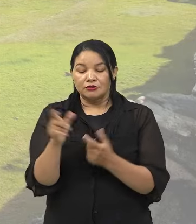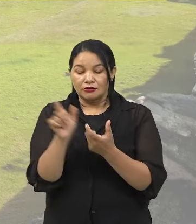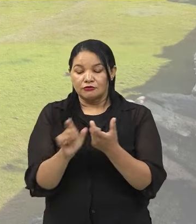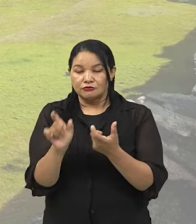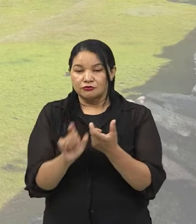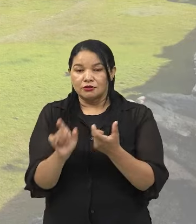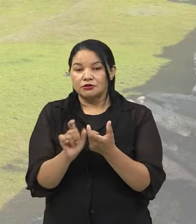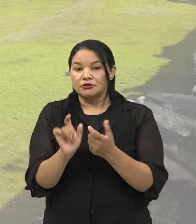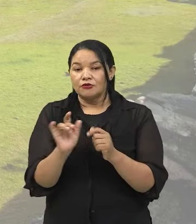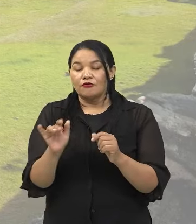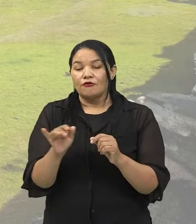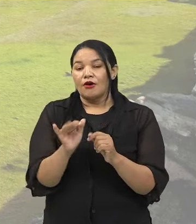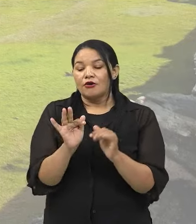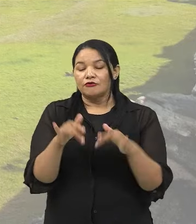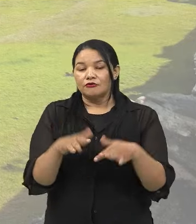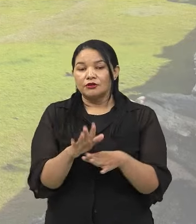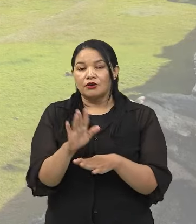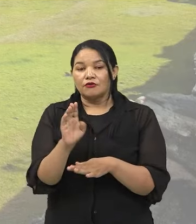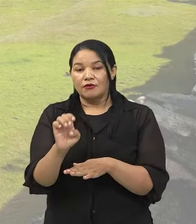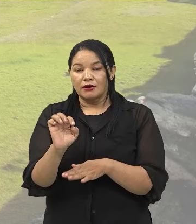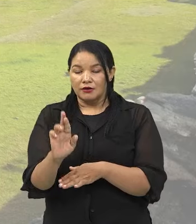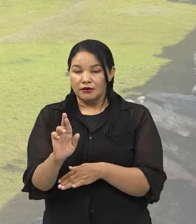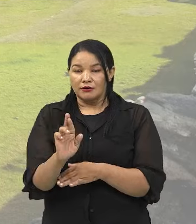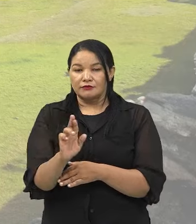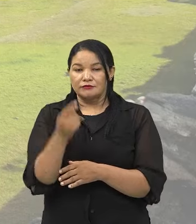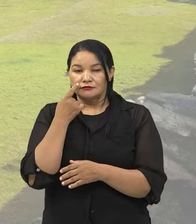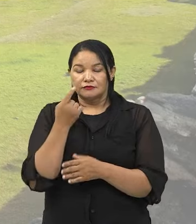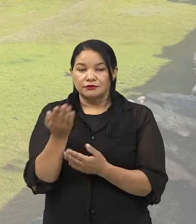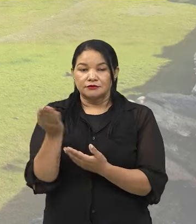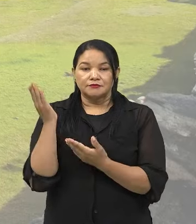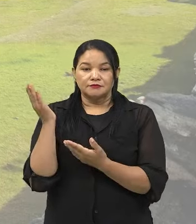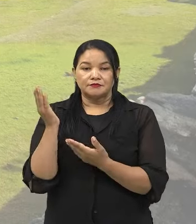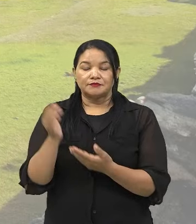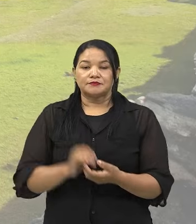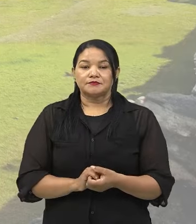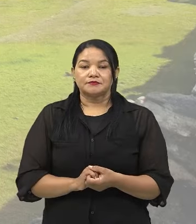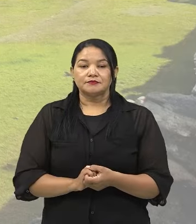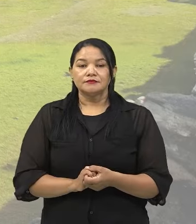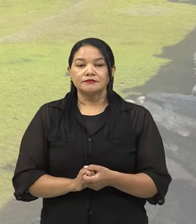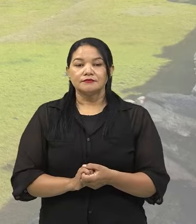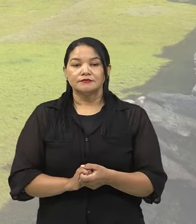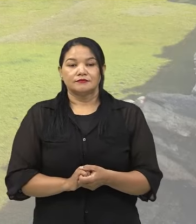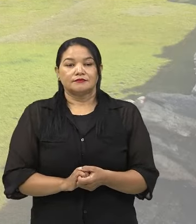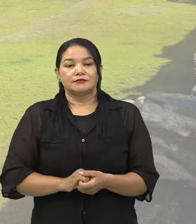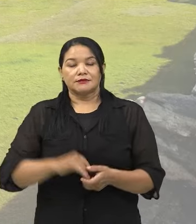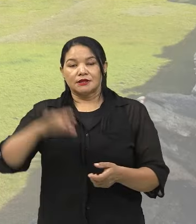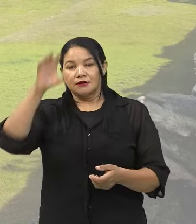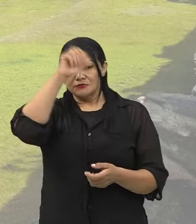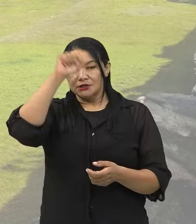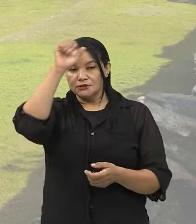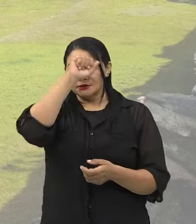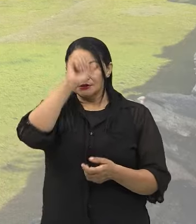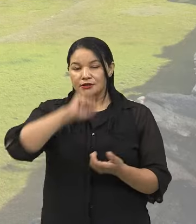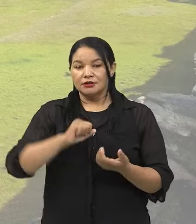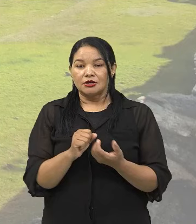são os verbos terminados em ER. Vamos observar aqui. Então, aprender,